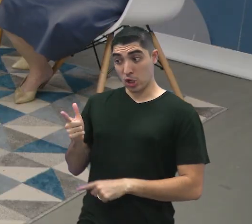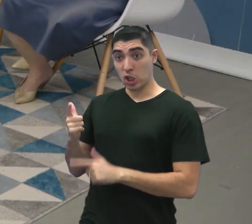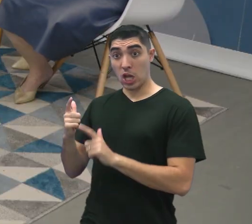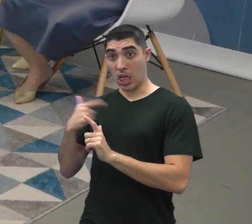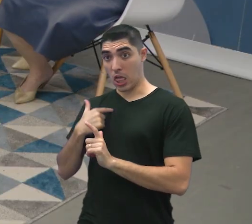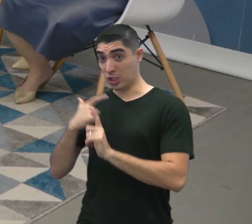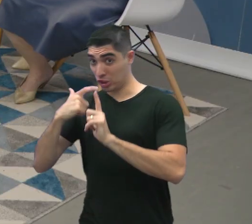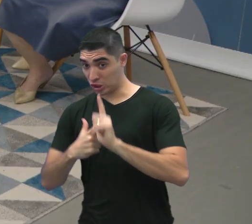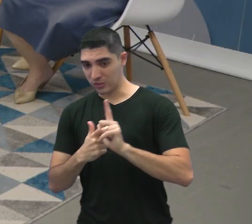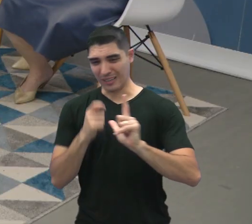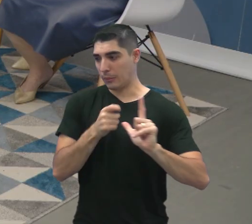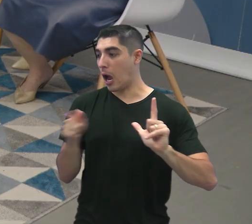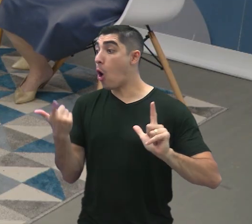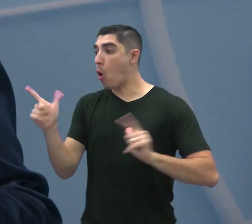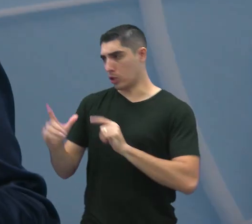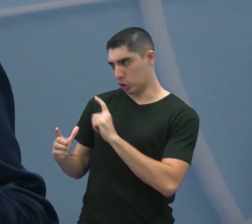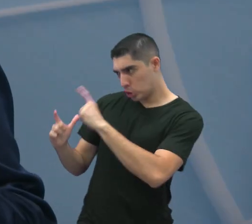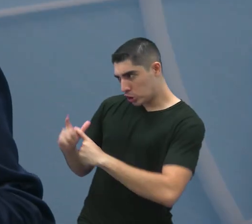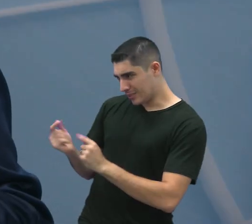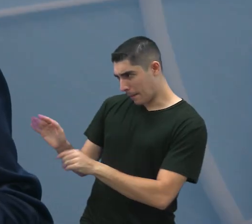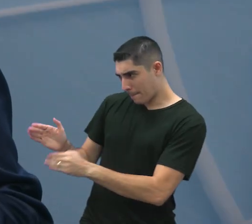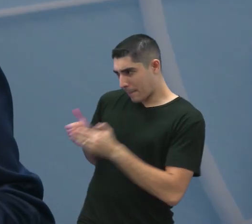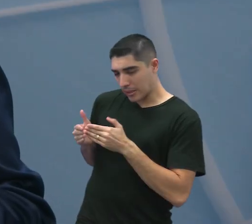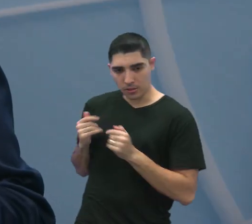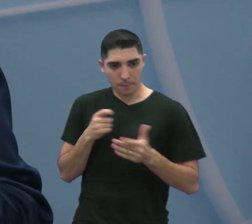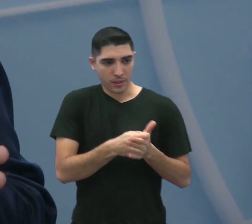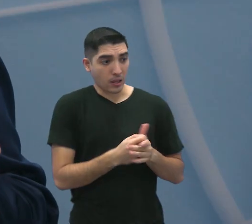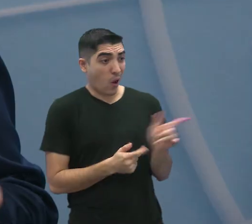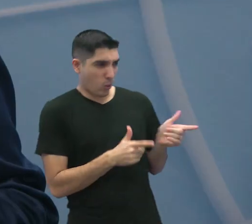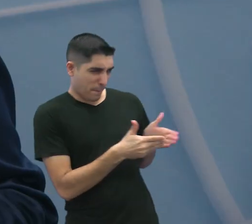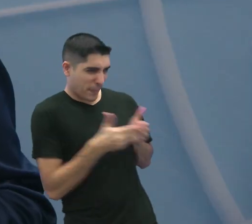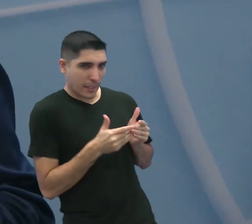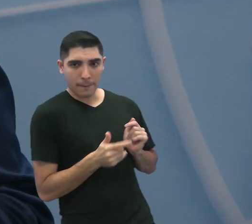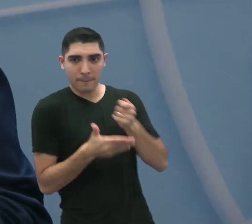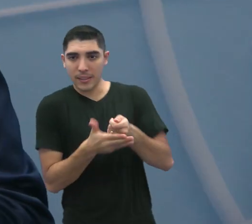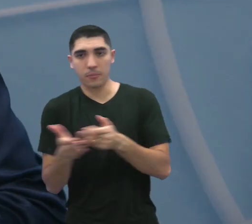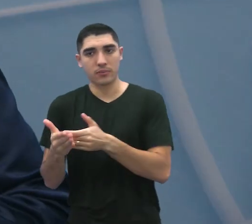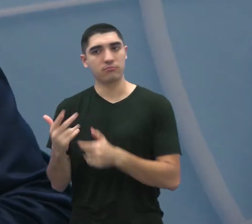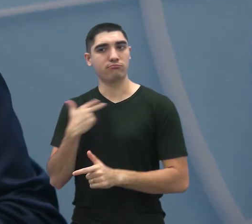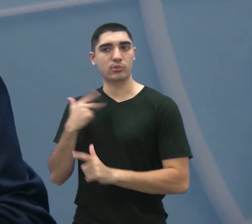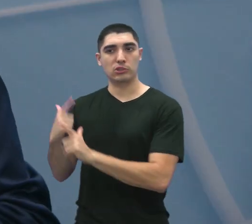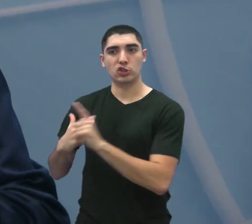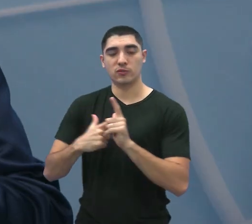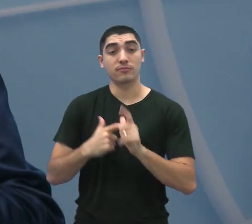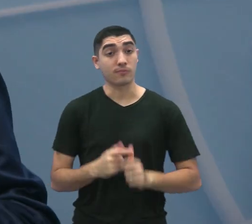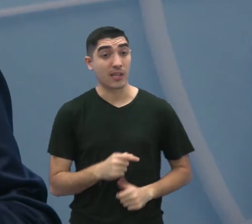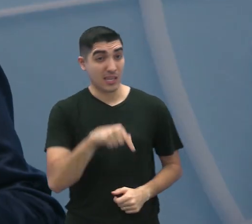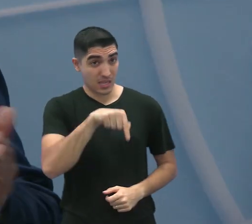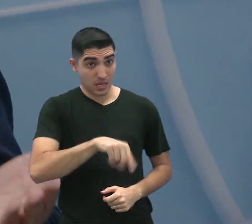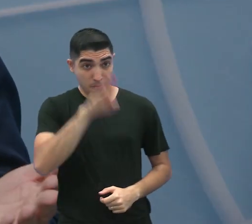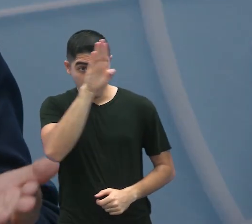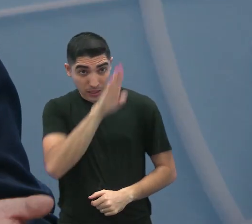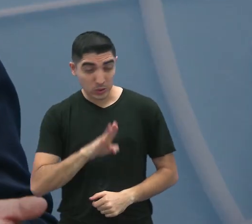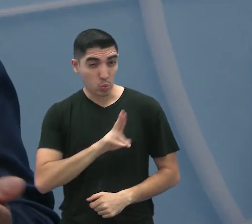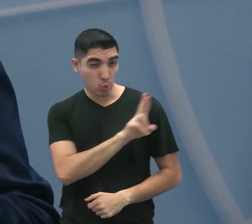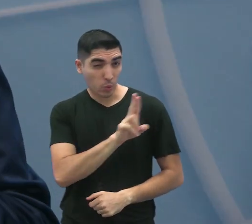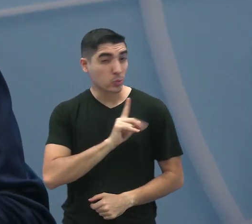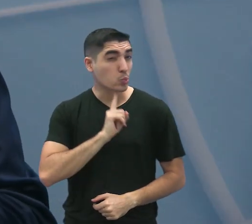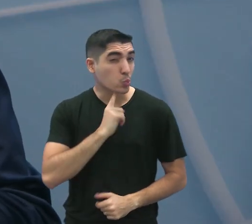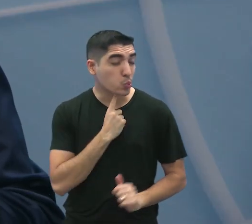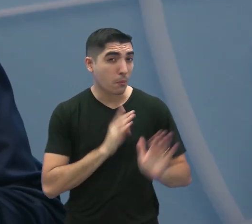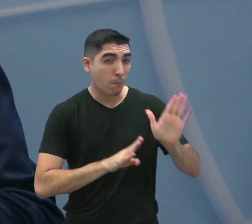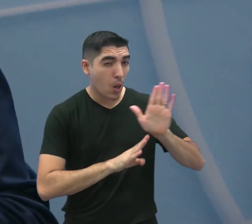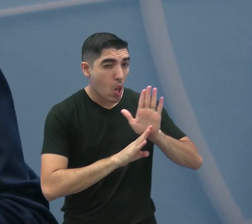Com certeza, gente. E um dos motivos, né, para o alto nível de inadimplência no Brasil é também